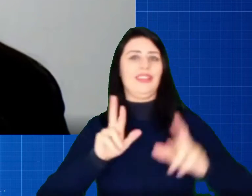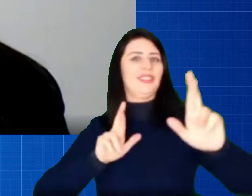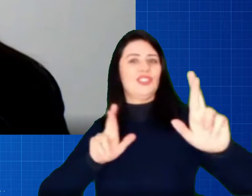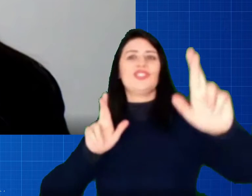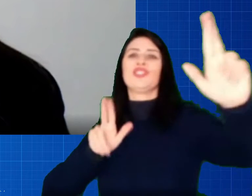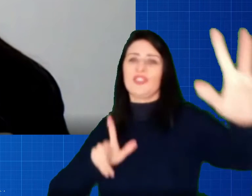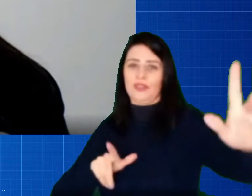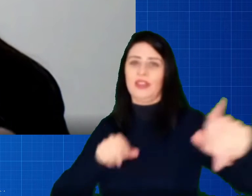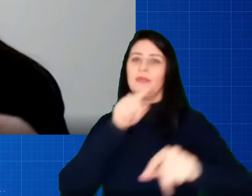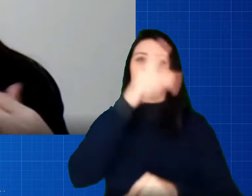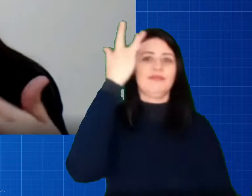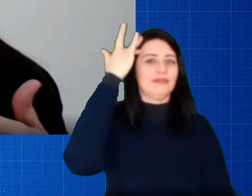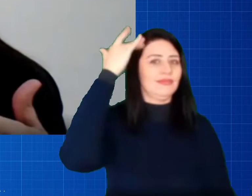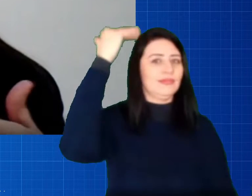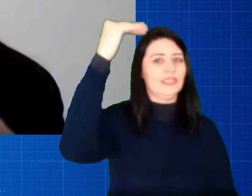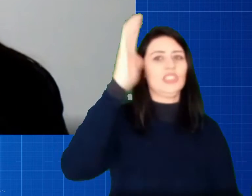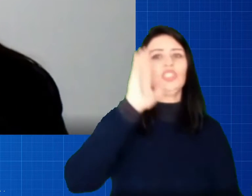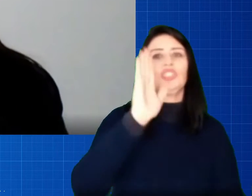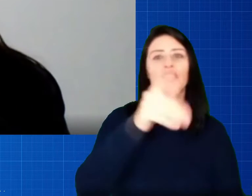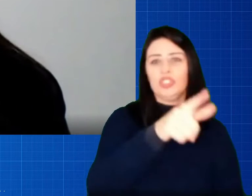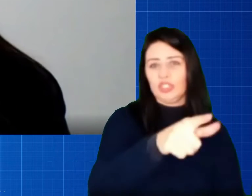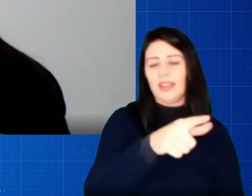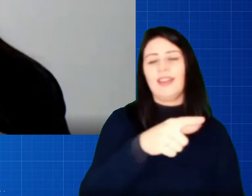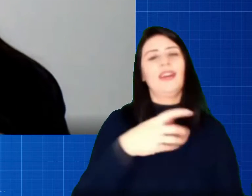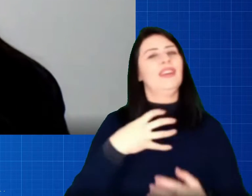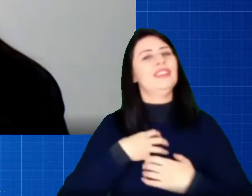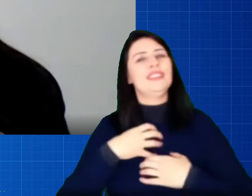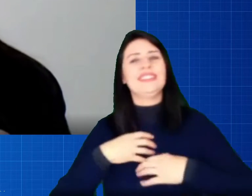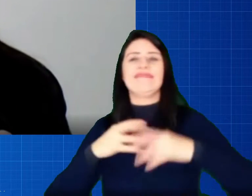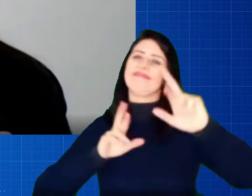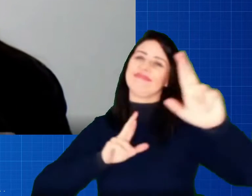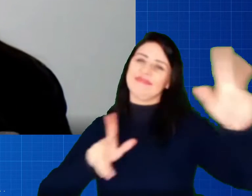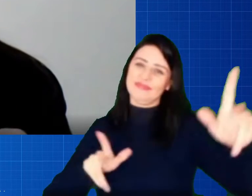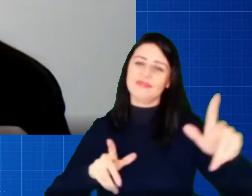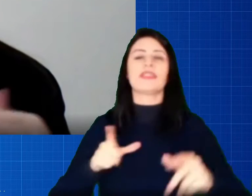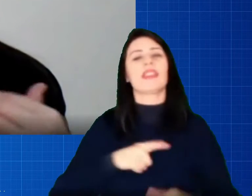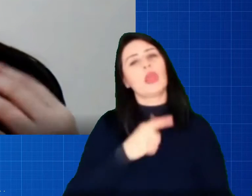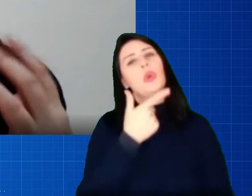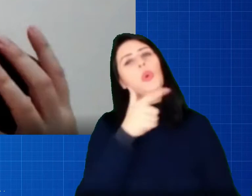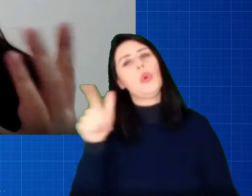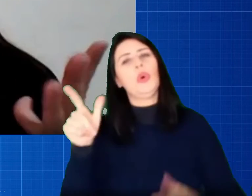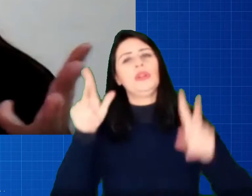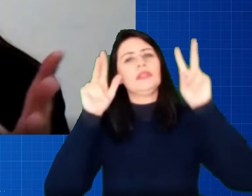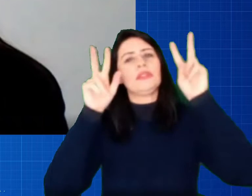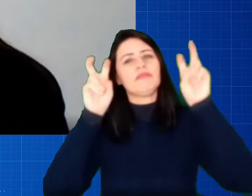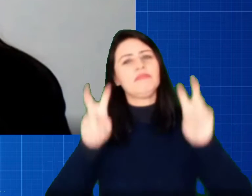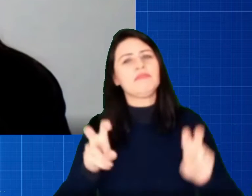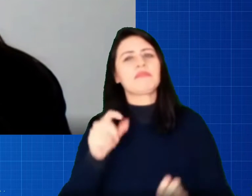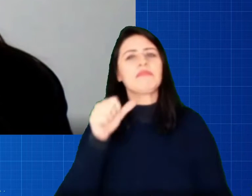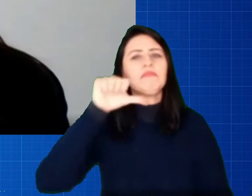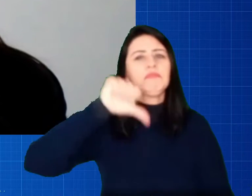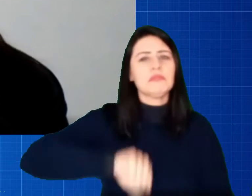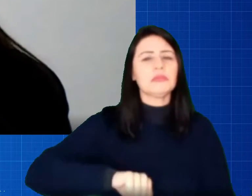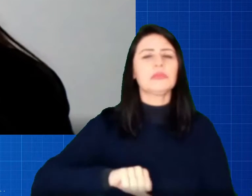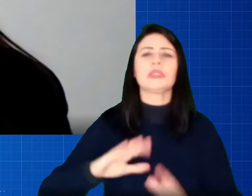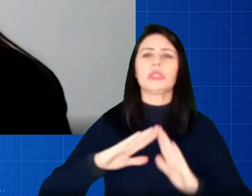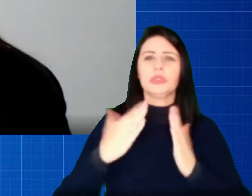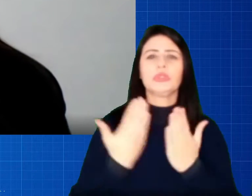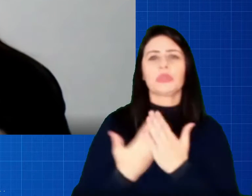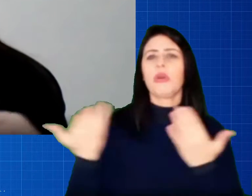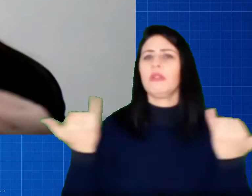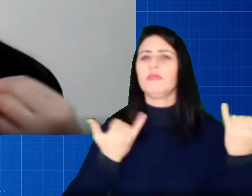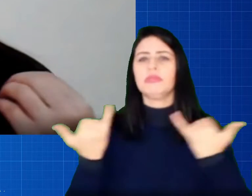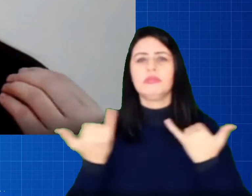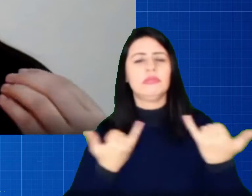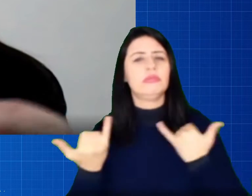e as coisas não acontecem naquela fantasia, é uma outra realidade, né? E outras coisas piores que a gente escuta muito na escola, ou,